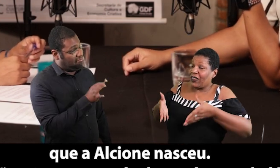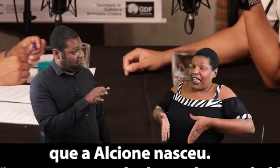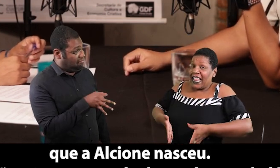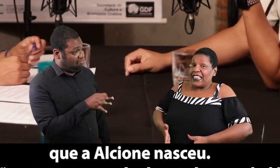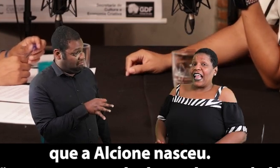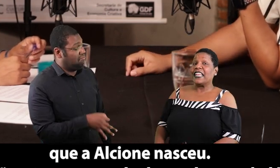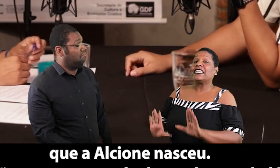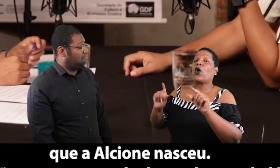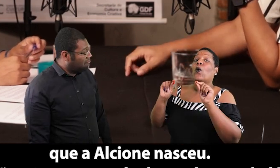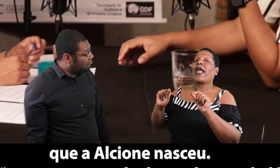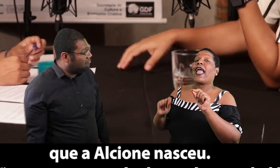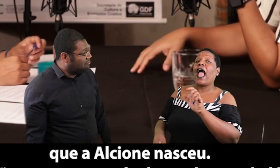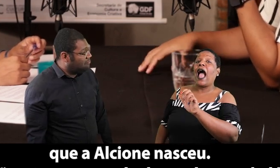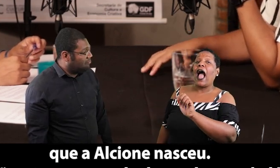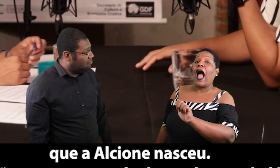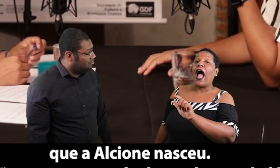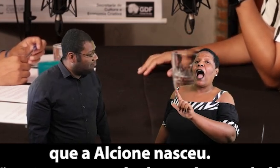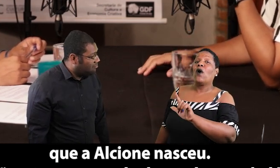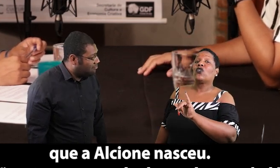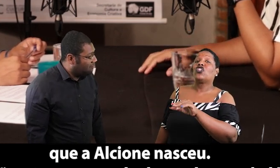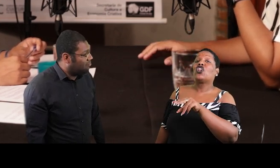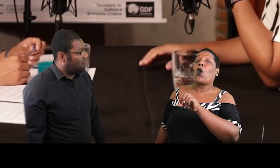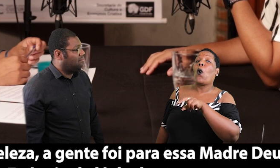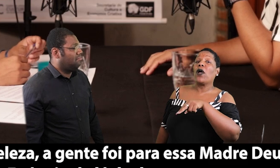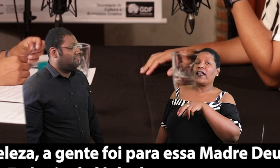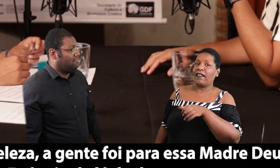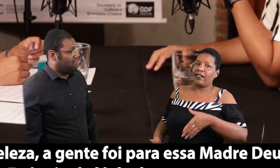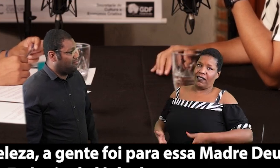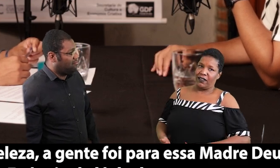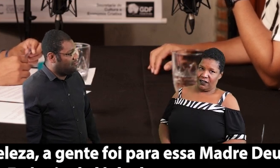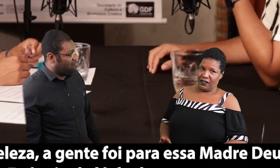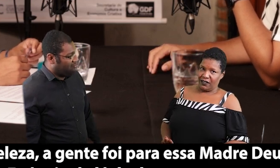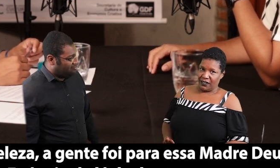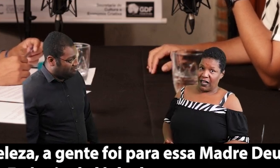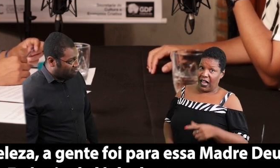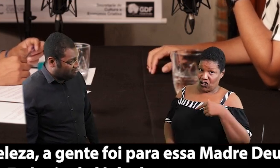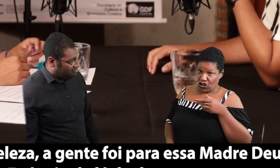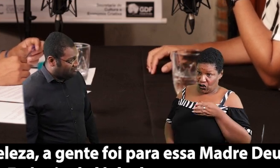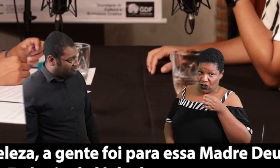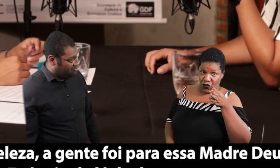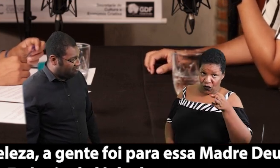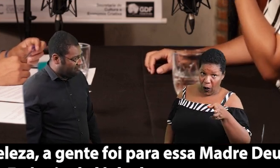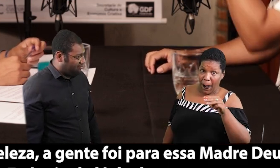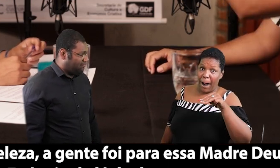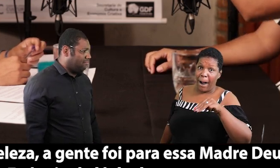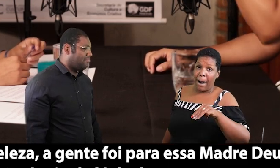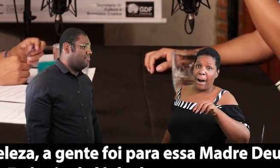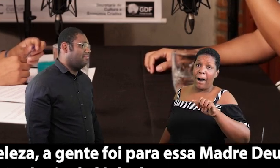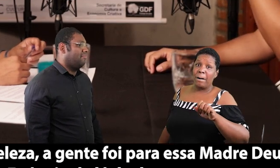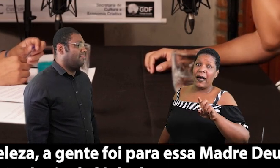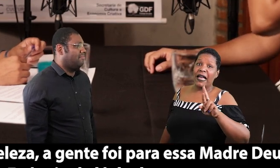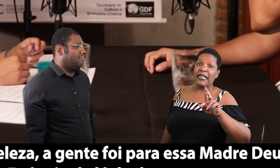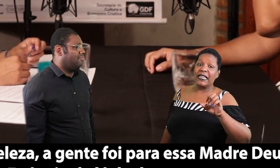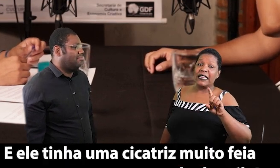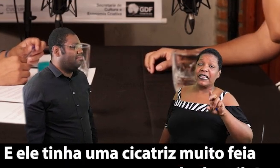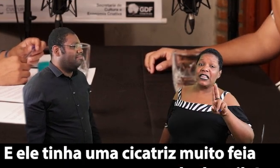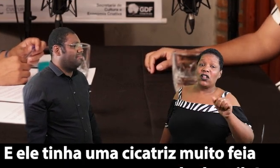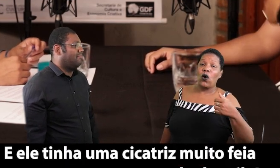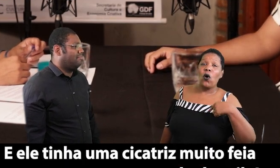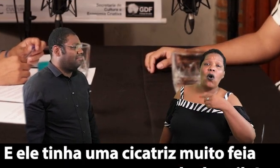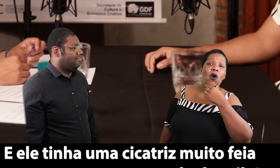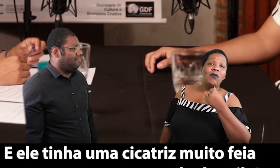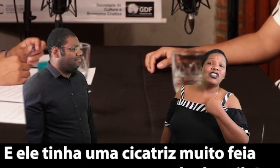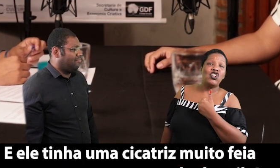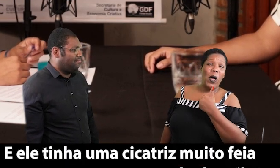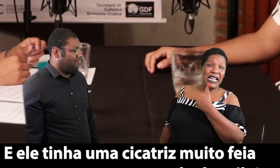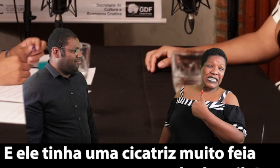nasceu. Tem uma escola de samba e tudo lá. Aí, beleza, a gente foi pra essa Madre Deus. E vim de lá de dentro um cara, e ele tinha uma